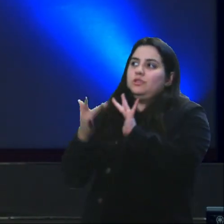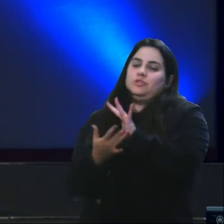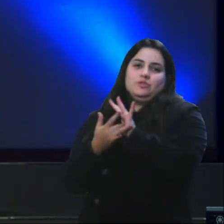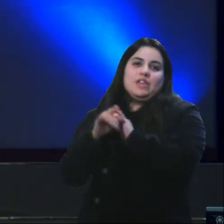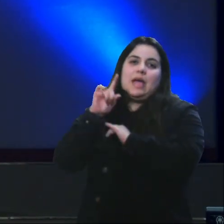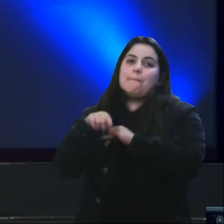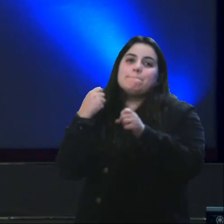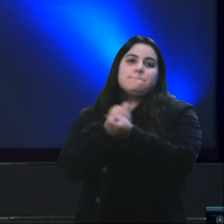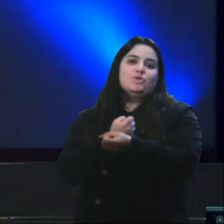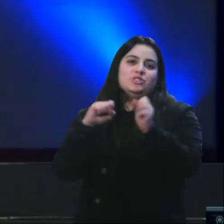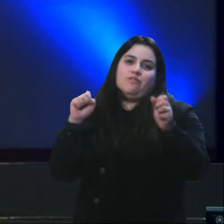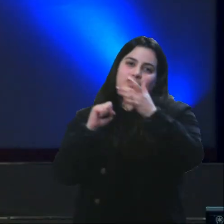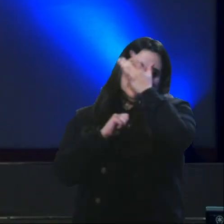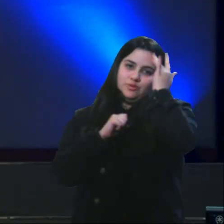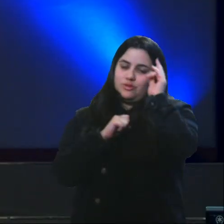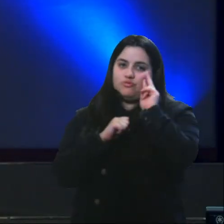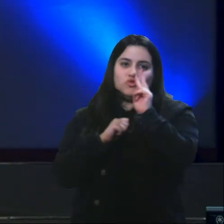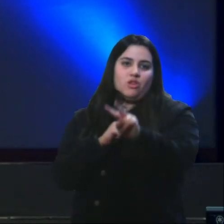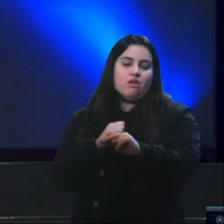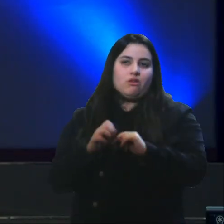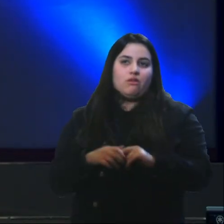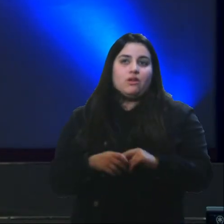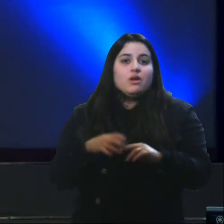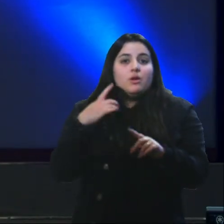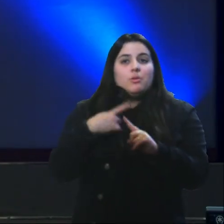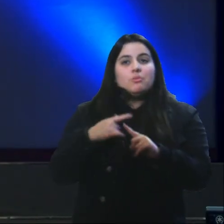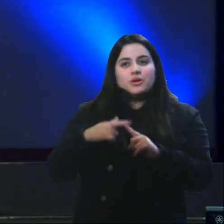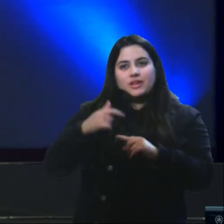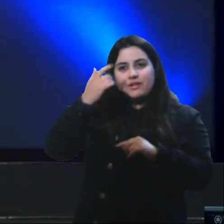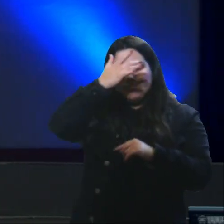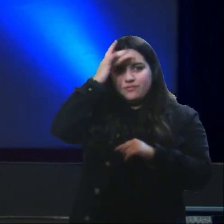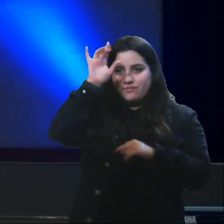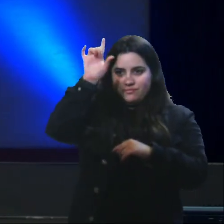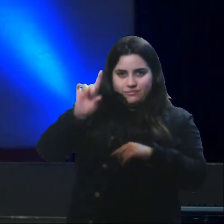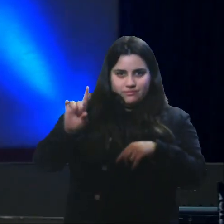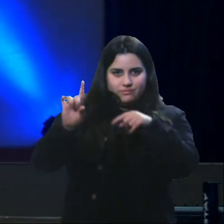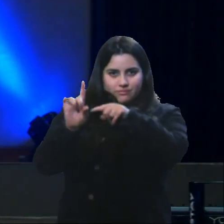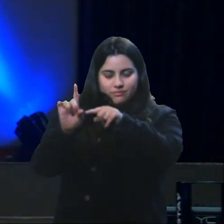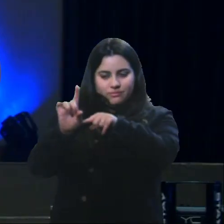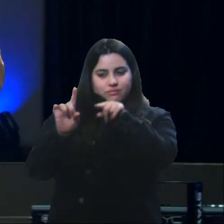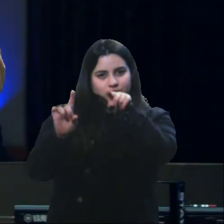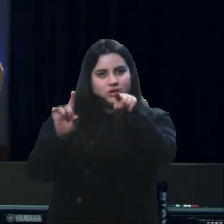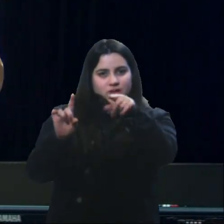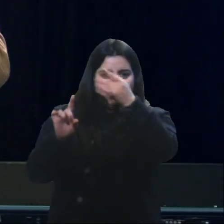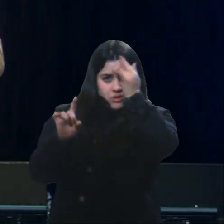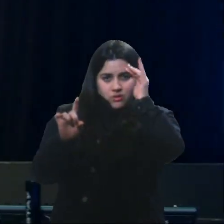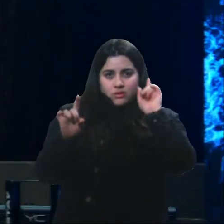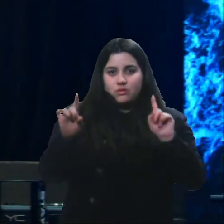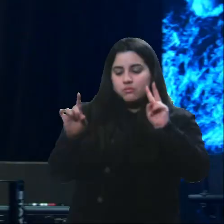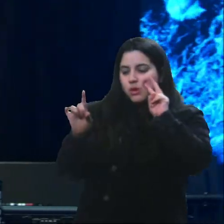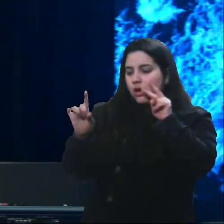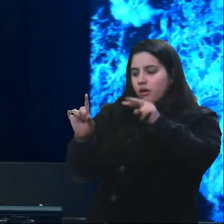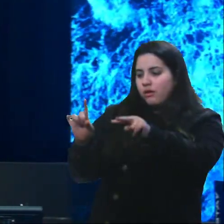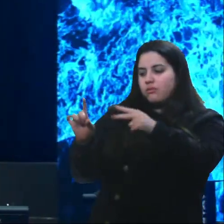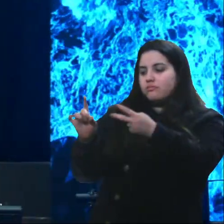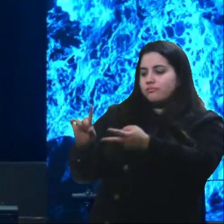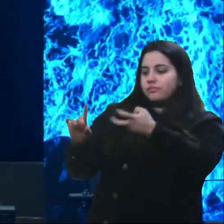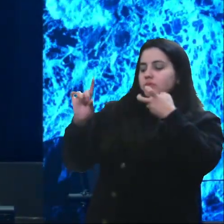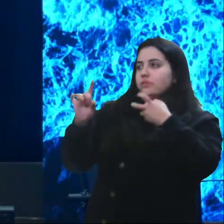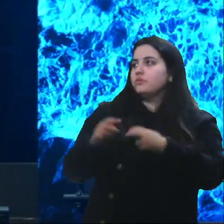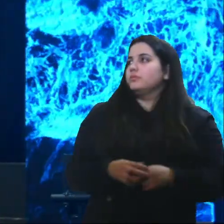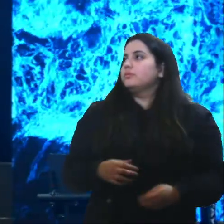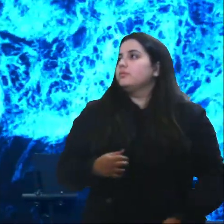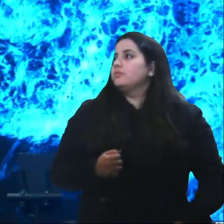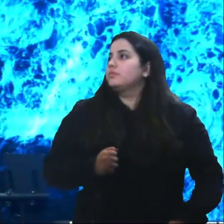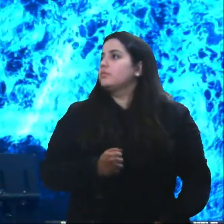despercebido, porque as pessoas começam a ver Jesus em você. Eu vou pedir, se for possível, para a produção, não tinha avisado